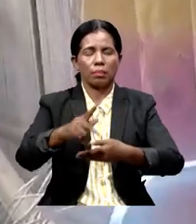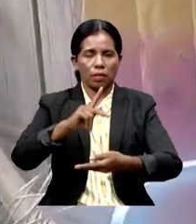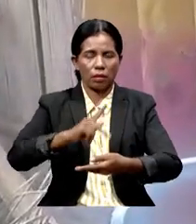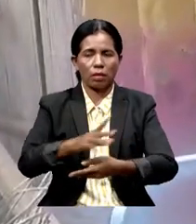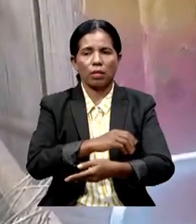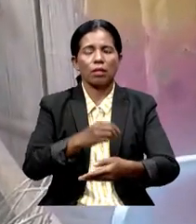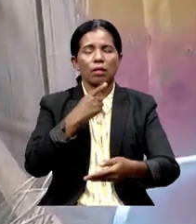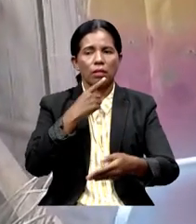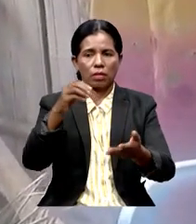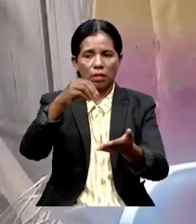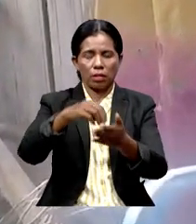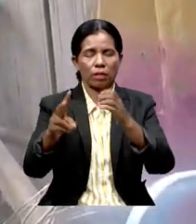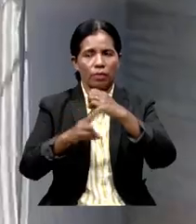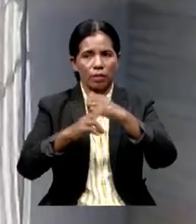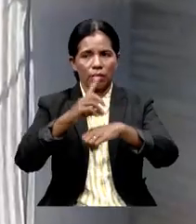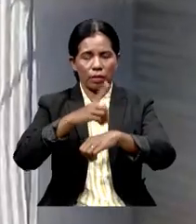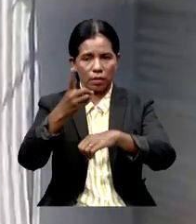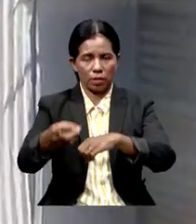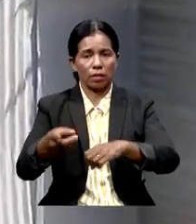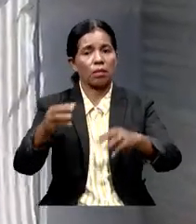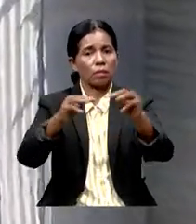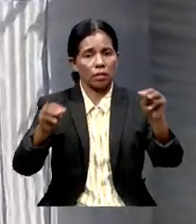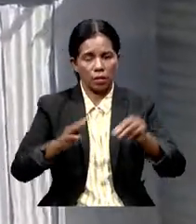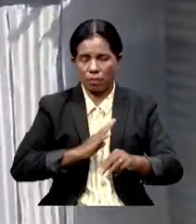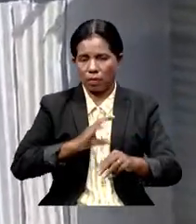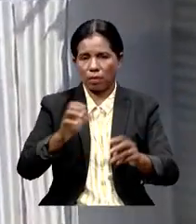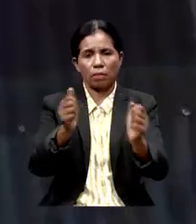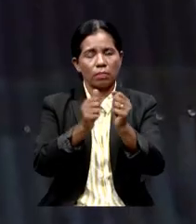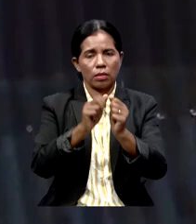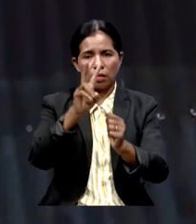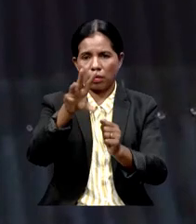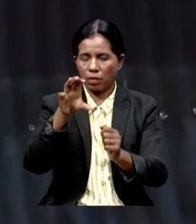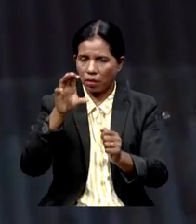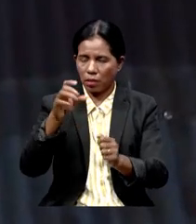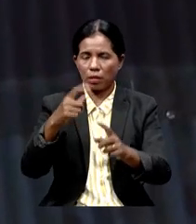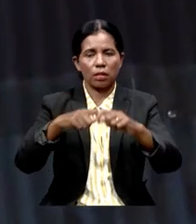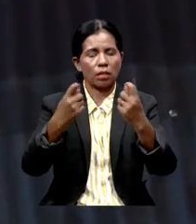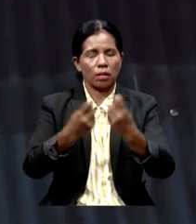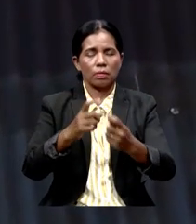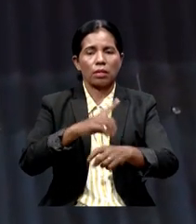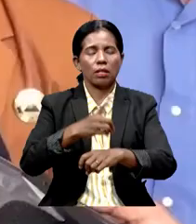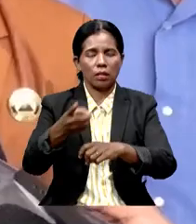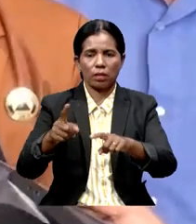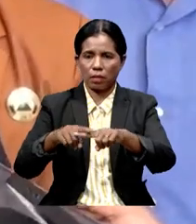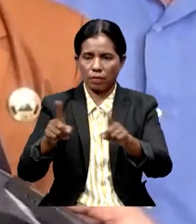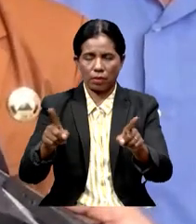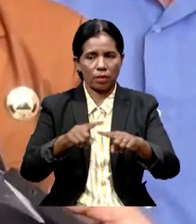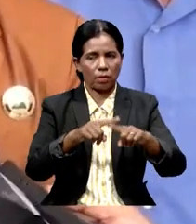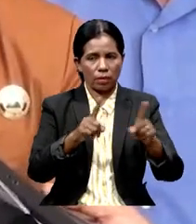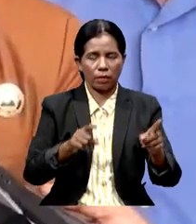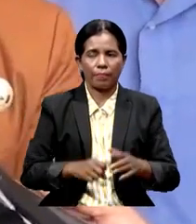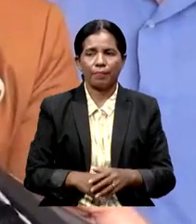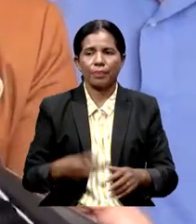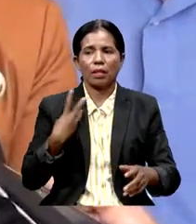Civil, registrou uma vítima de desastre e o município Baucau, Ramutucato Surua Resin, o tipo de desastre lá Hanesan. Se dá o sim